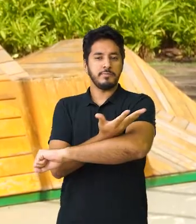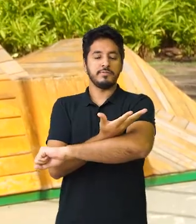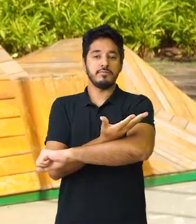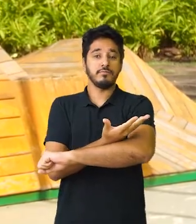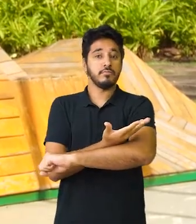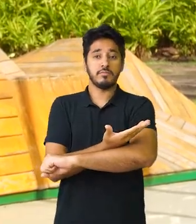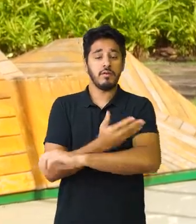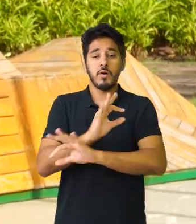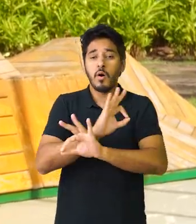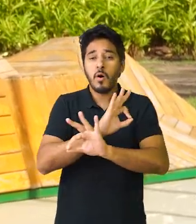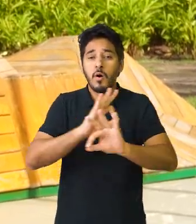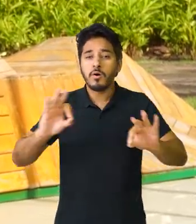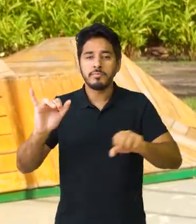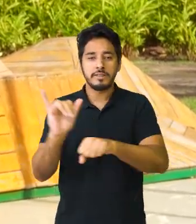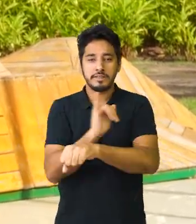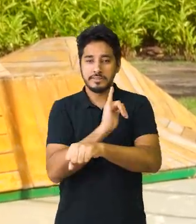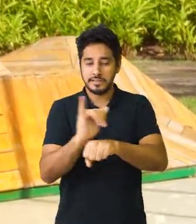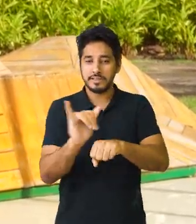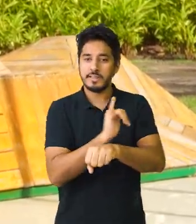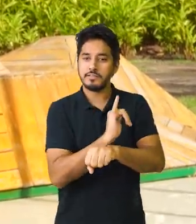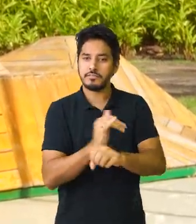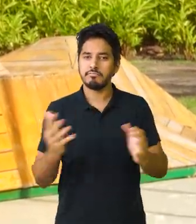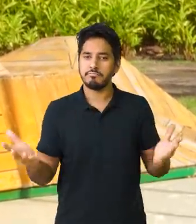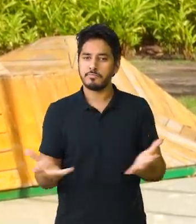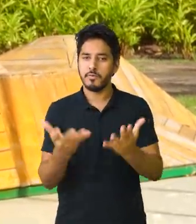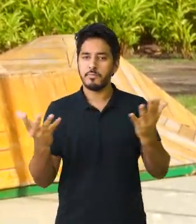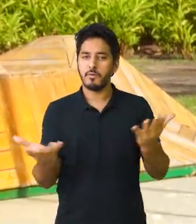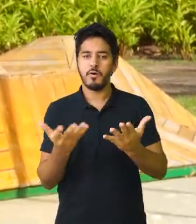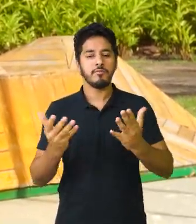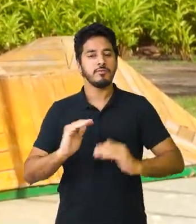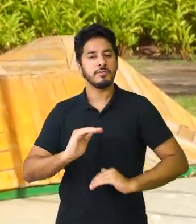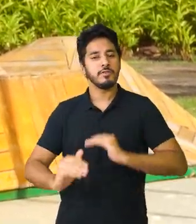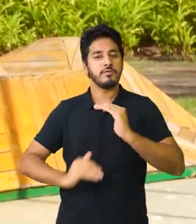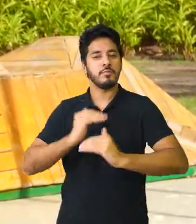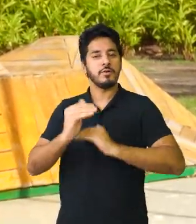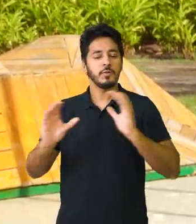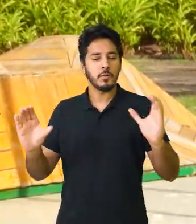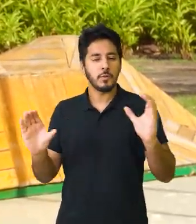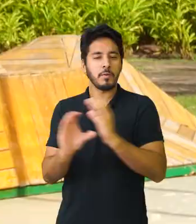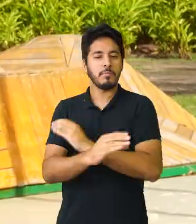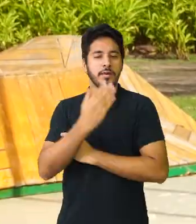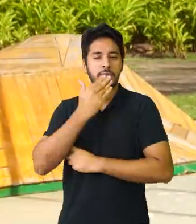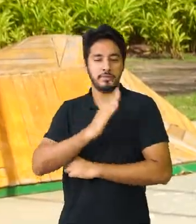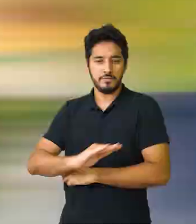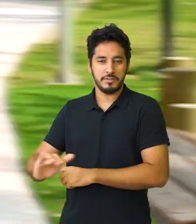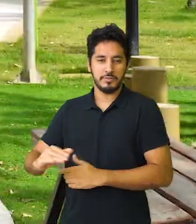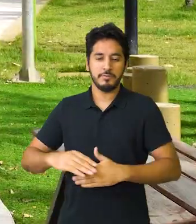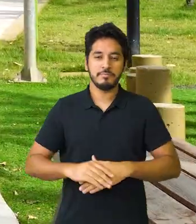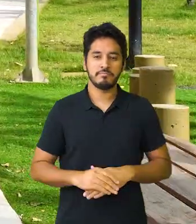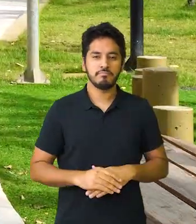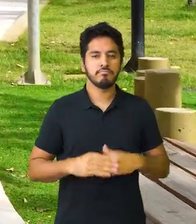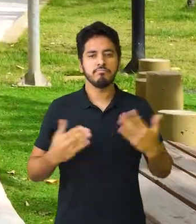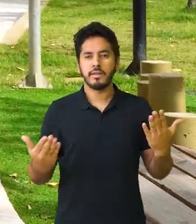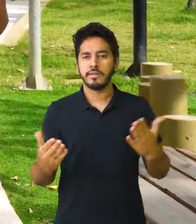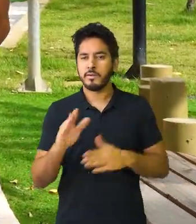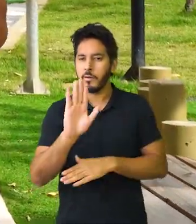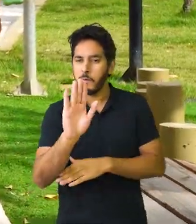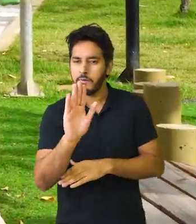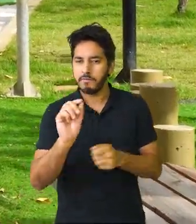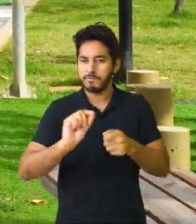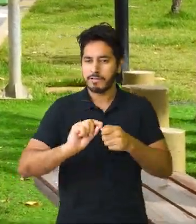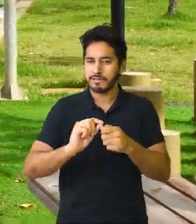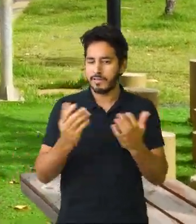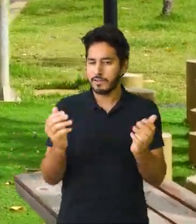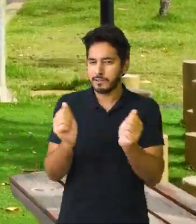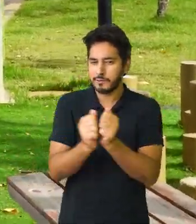são ótimas maneiras que promovem o desenvolvimento integral infantil. Que tal